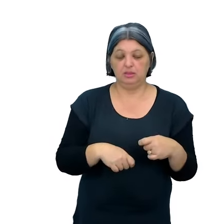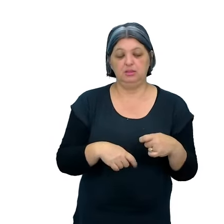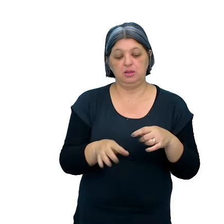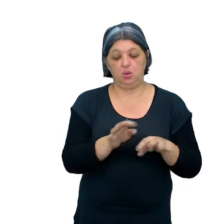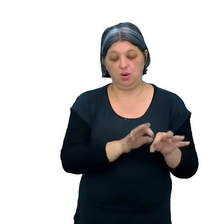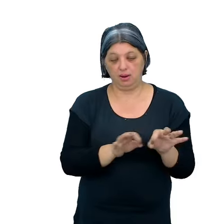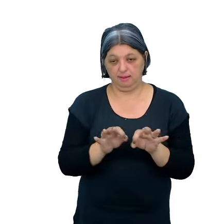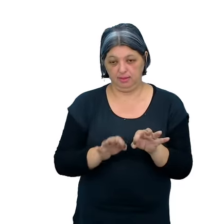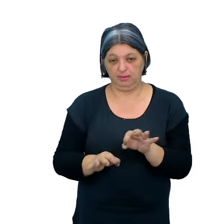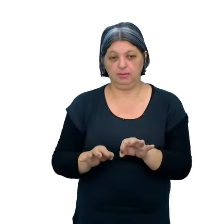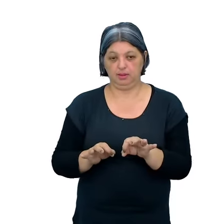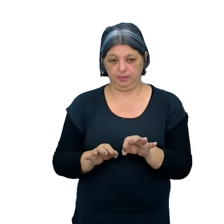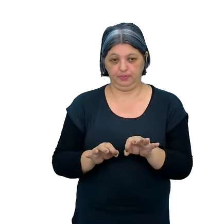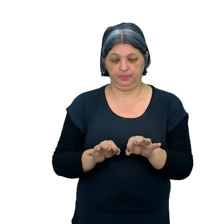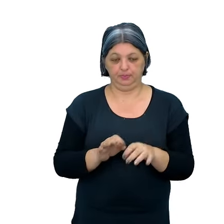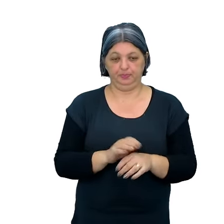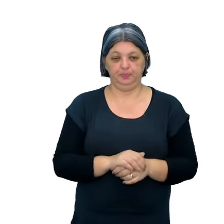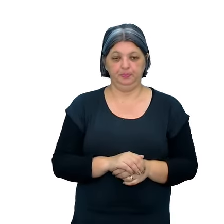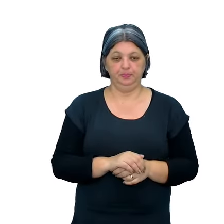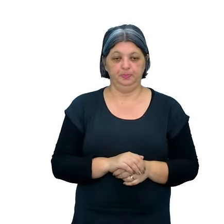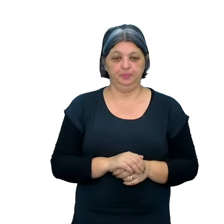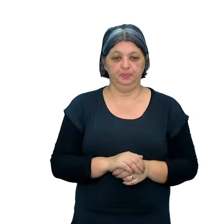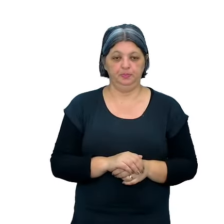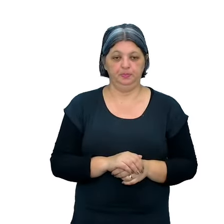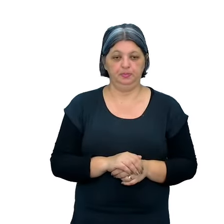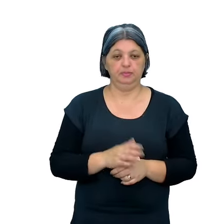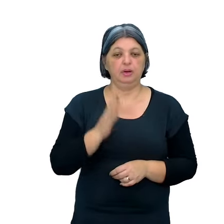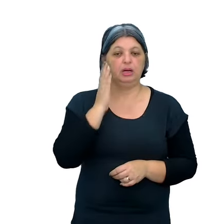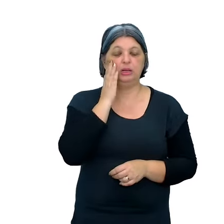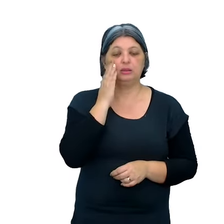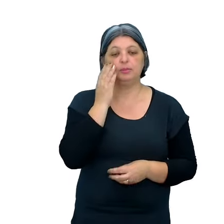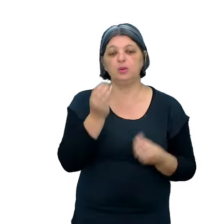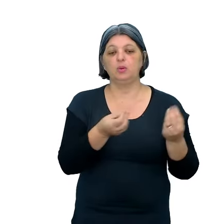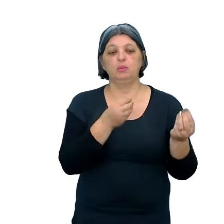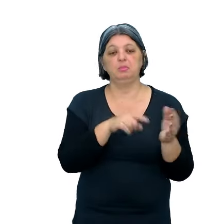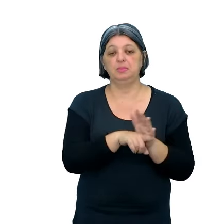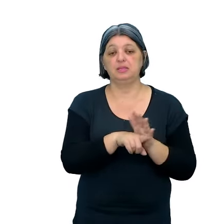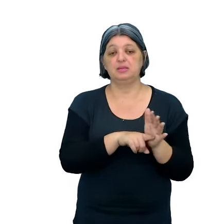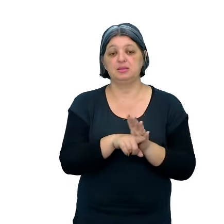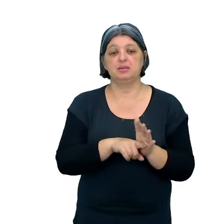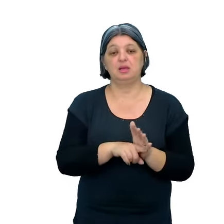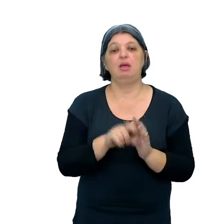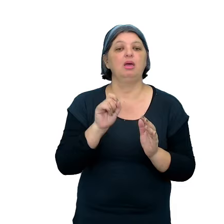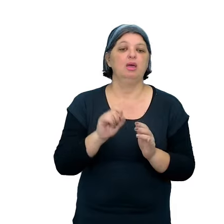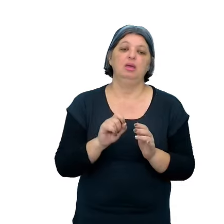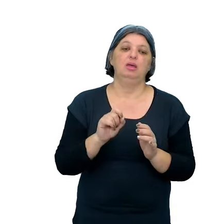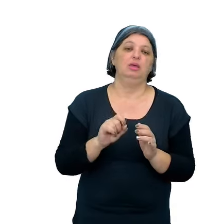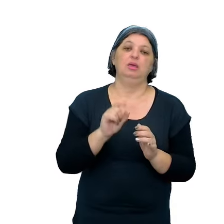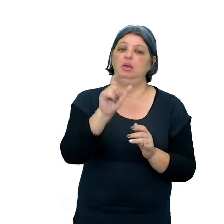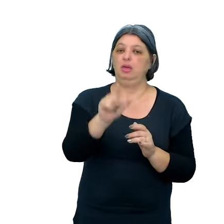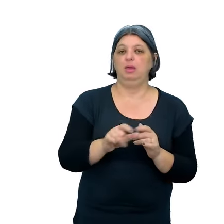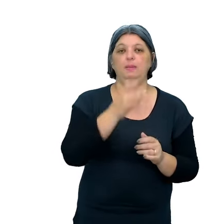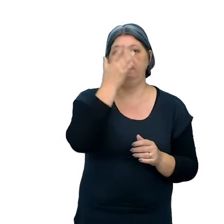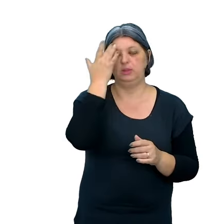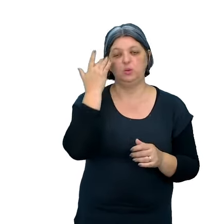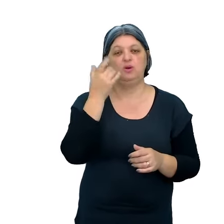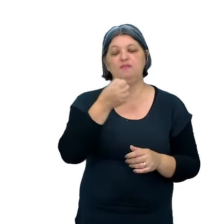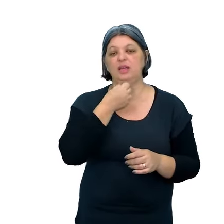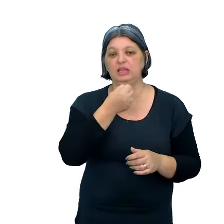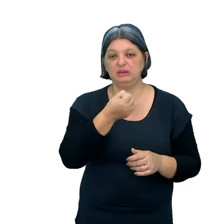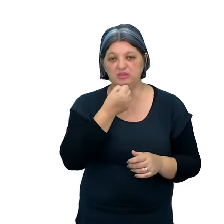né? Para que se saiba pesquisar, inclusive, quem é o entrevistado, né,